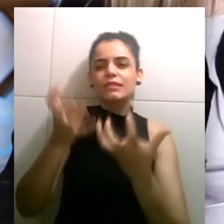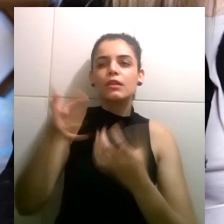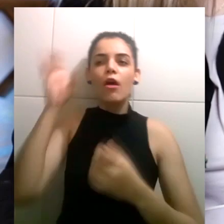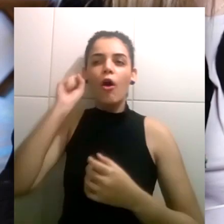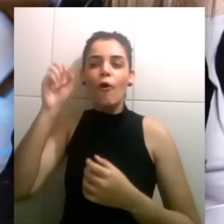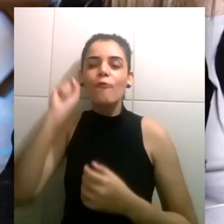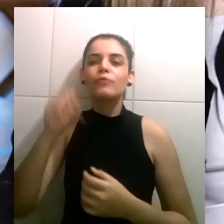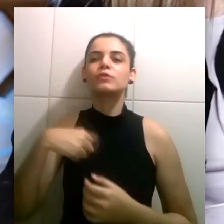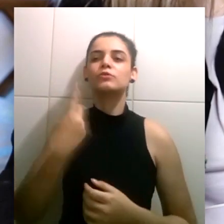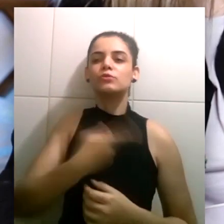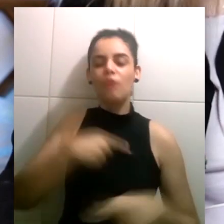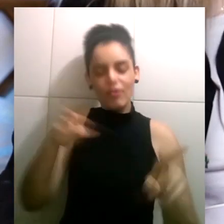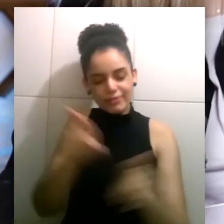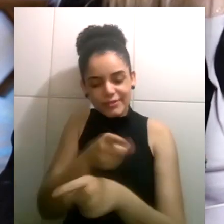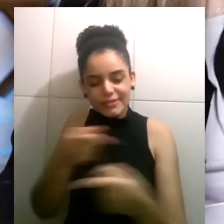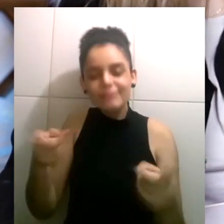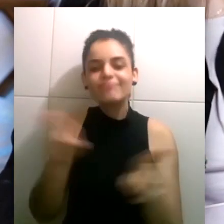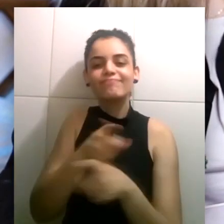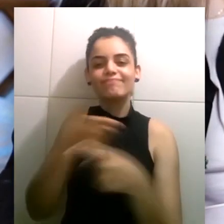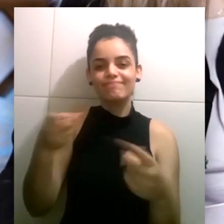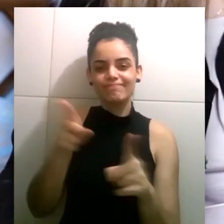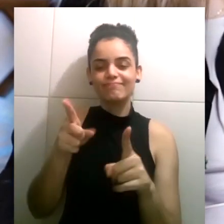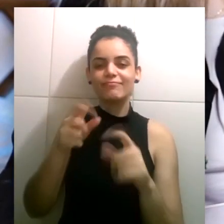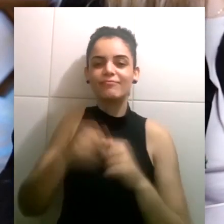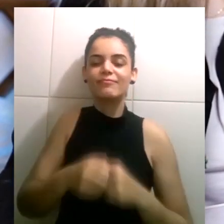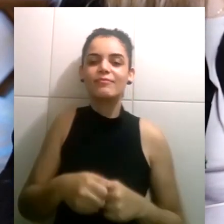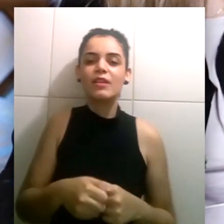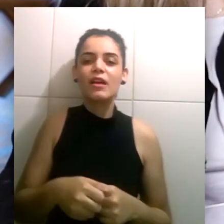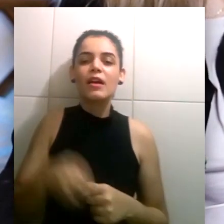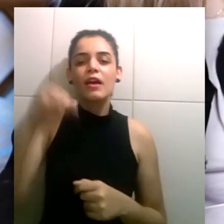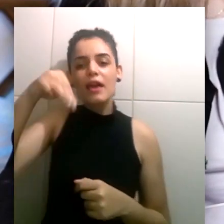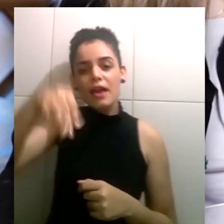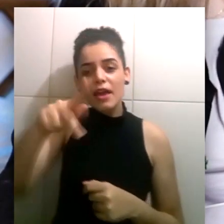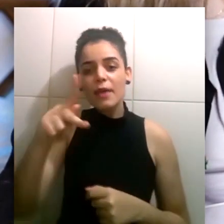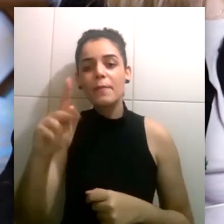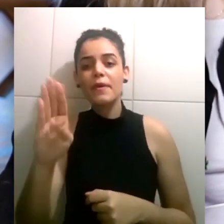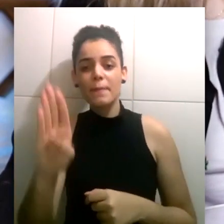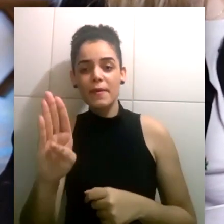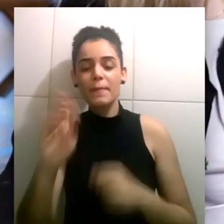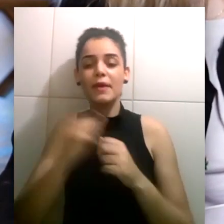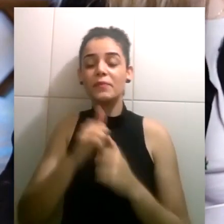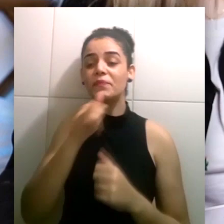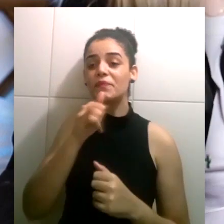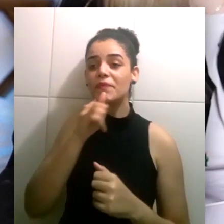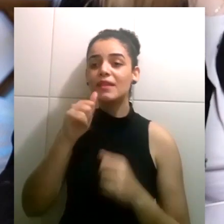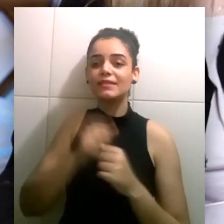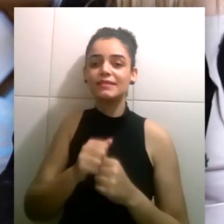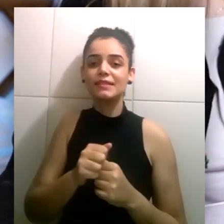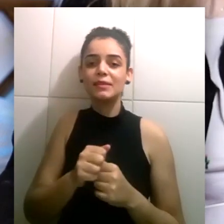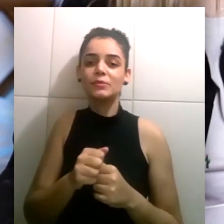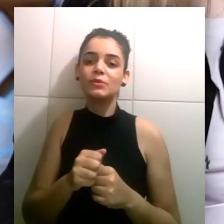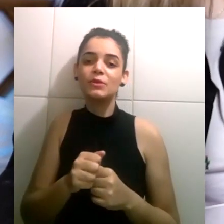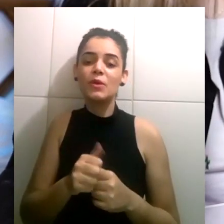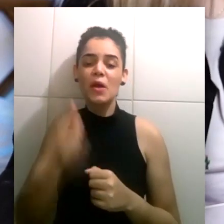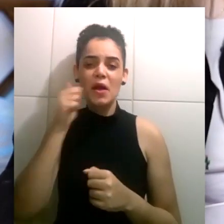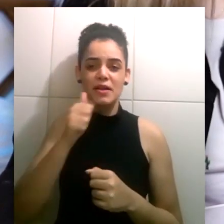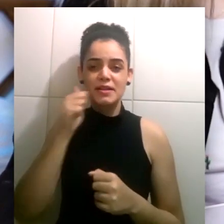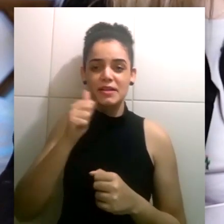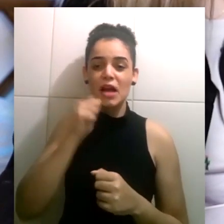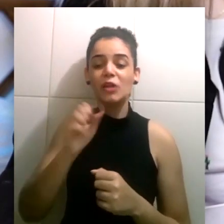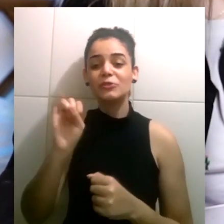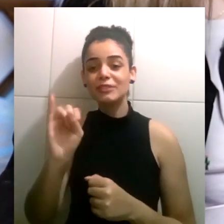música. Até a bossa nova a gente cantava, tipo as música popular brasileira, Garota de Ipanema, que é uma música assim que o mundo inteiro